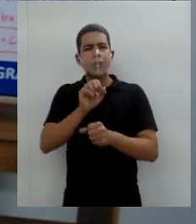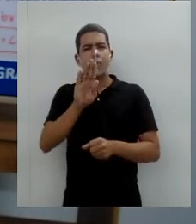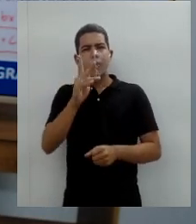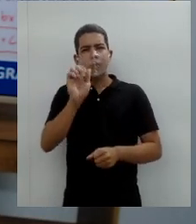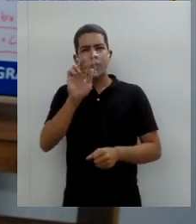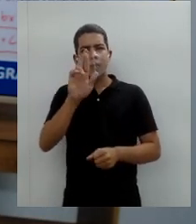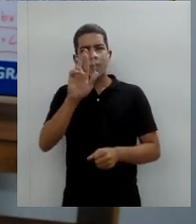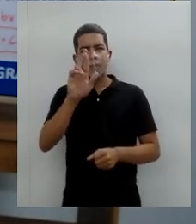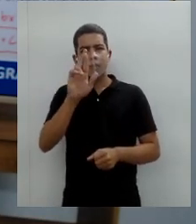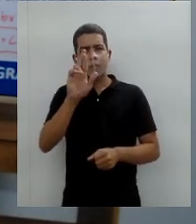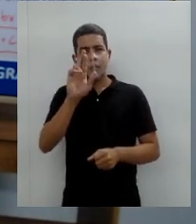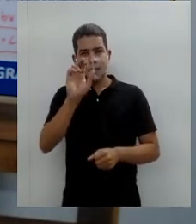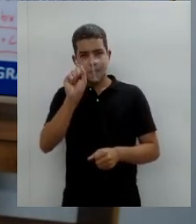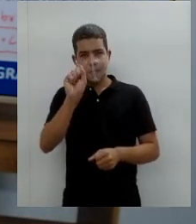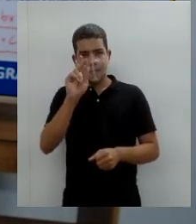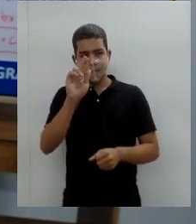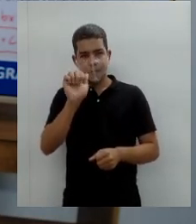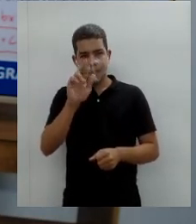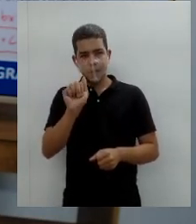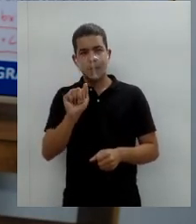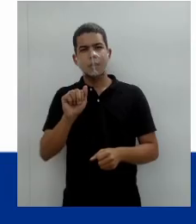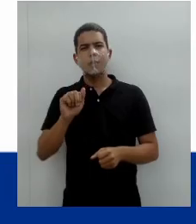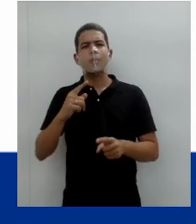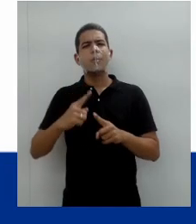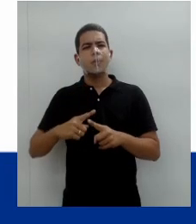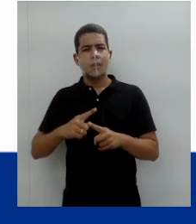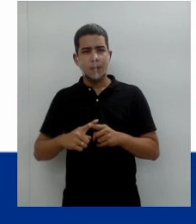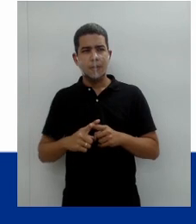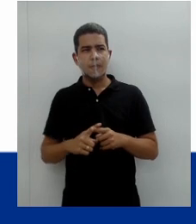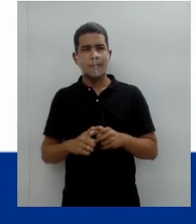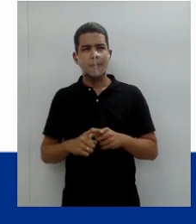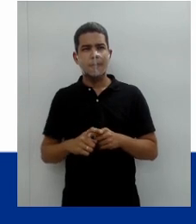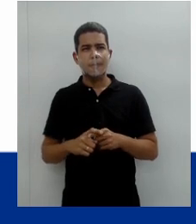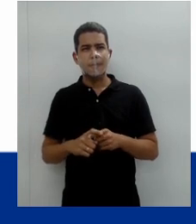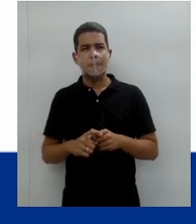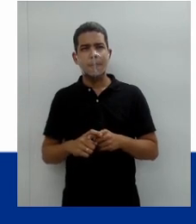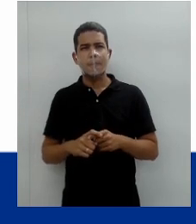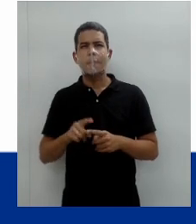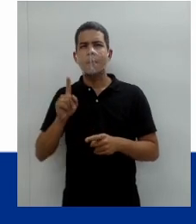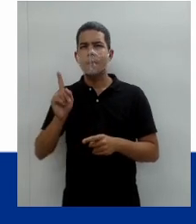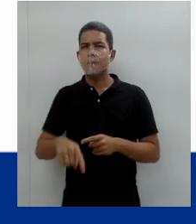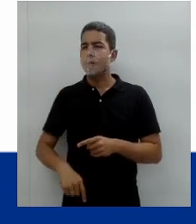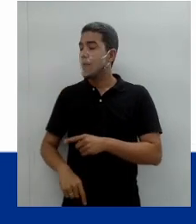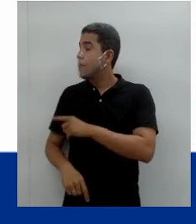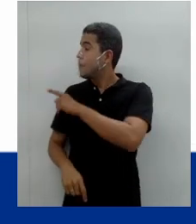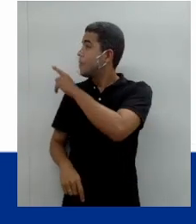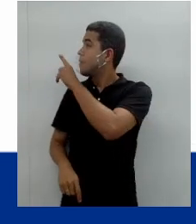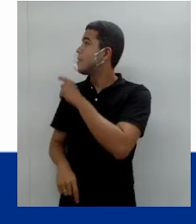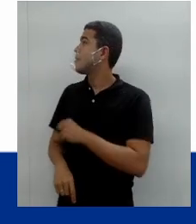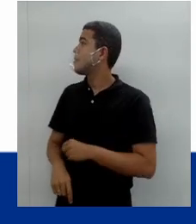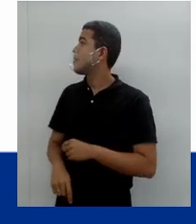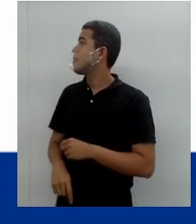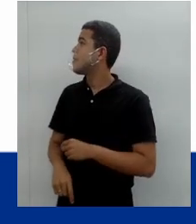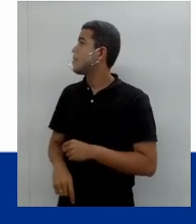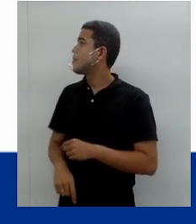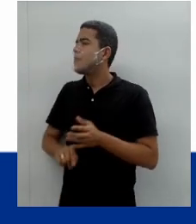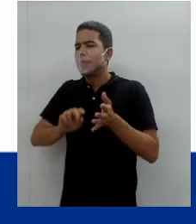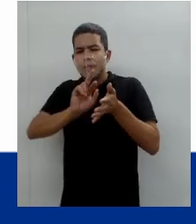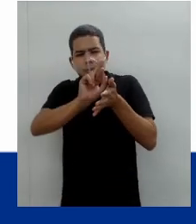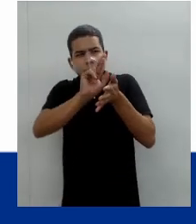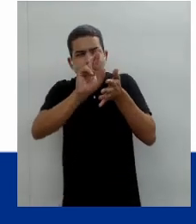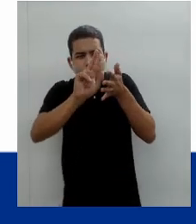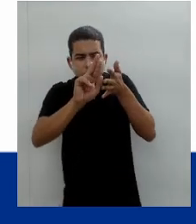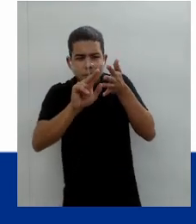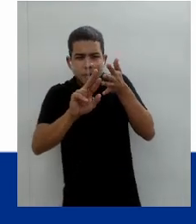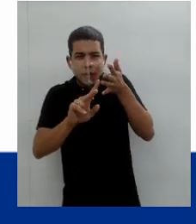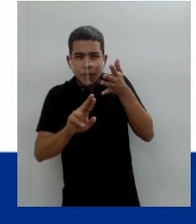Porque tem um tópico aqui que é muito interessante. Corta para mim, produção. Que é a ideia do discriminante da função quadrática.